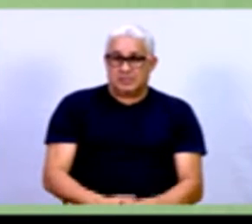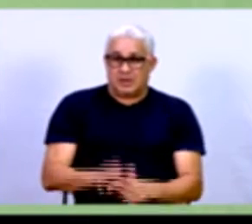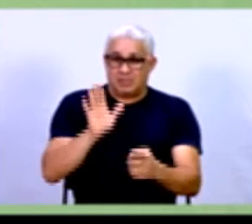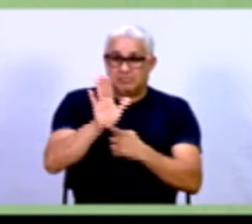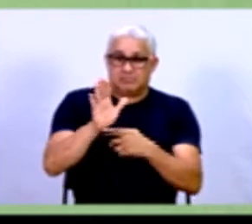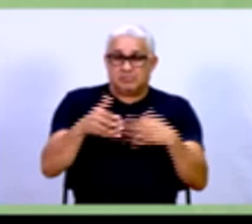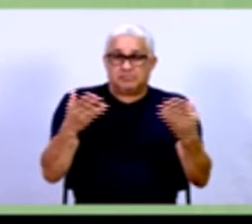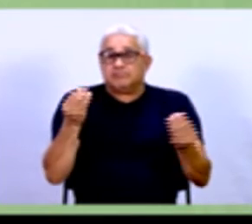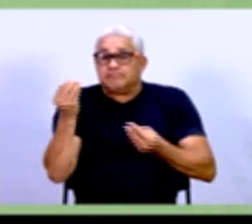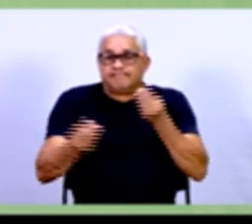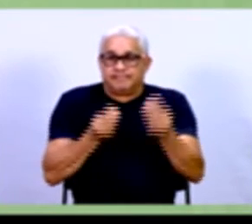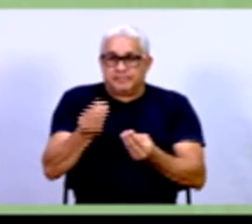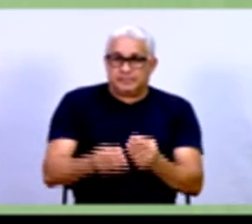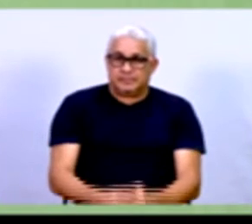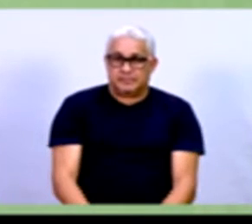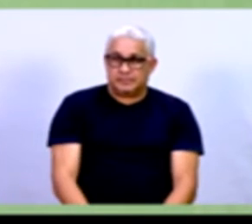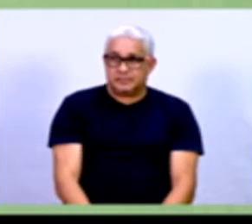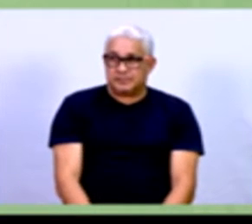tá, pessoal?